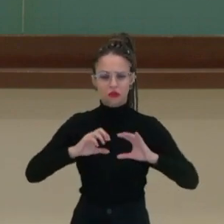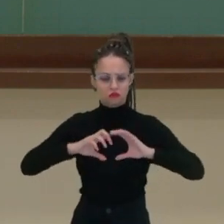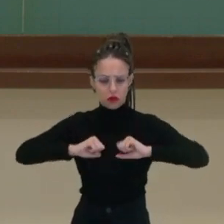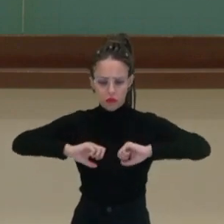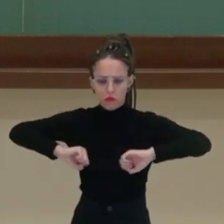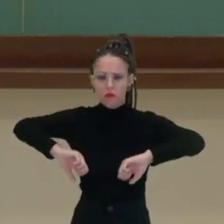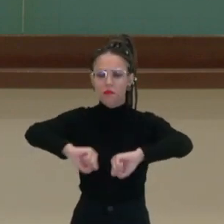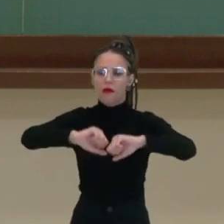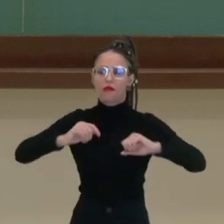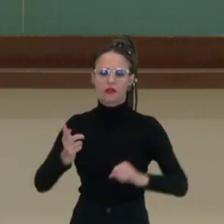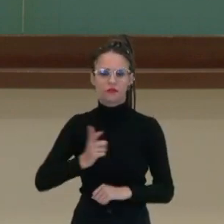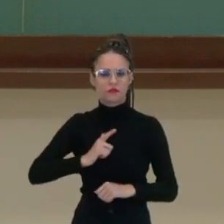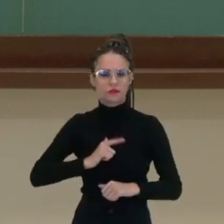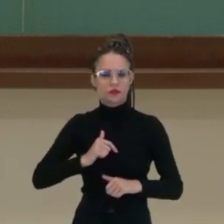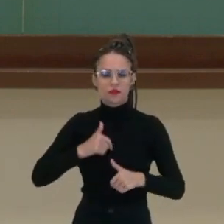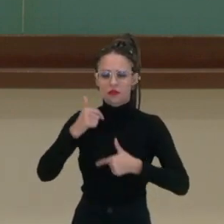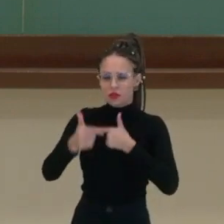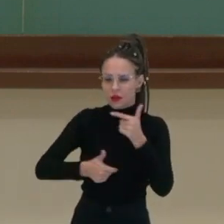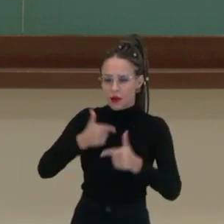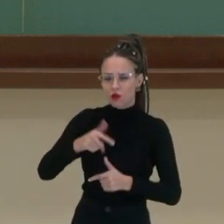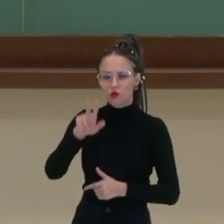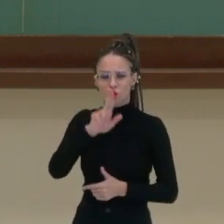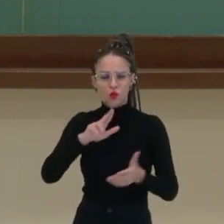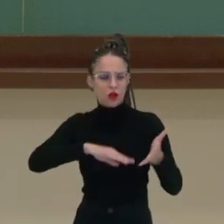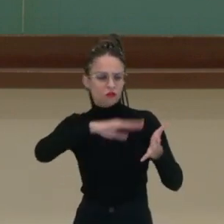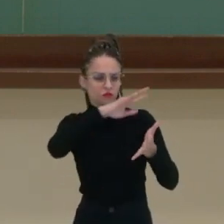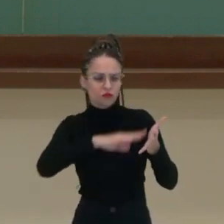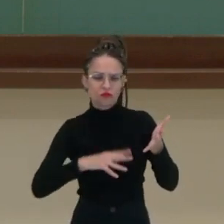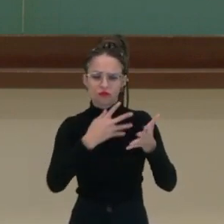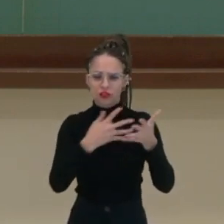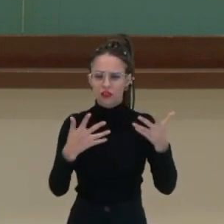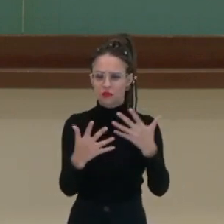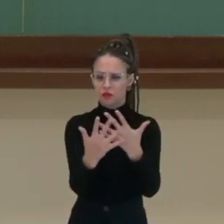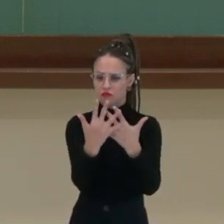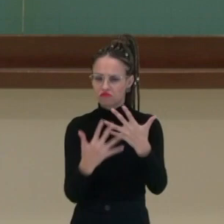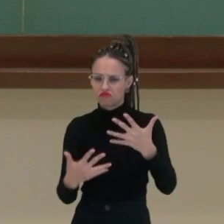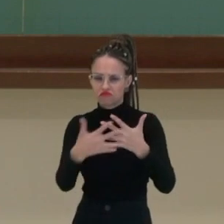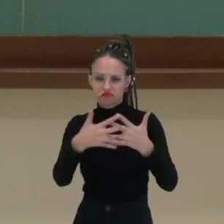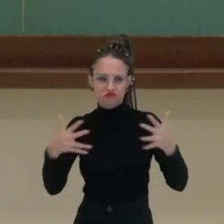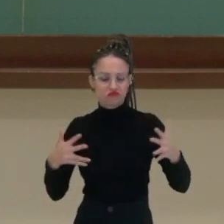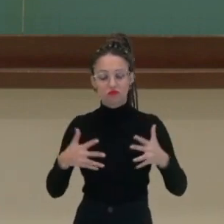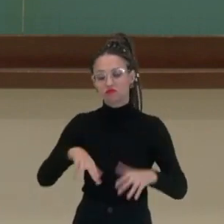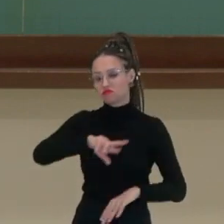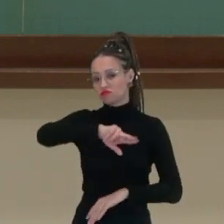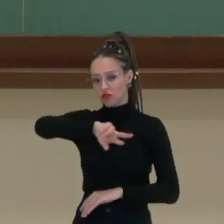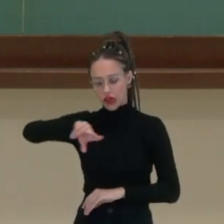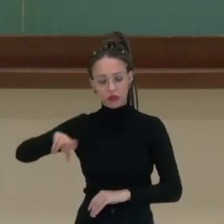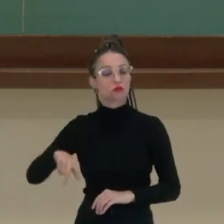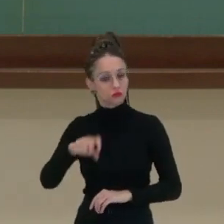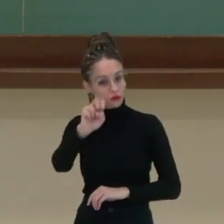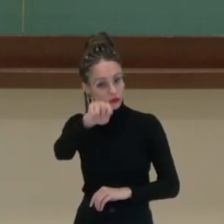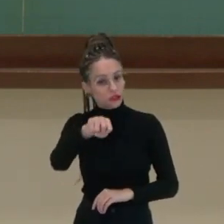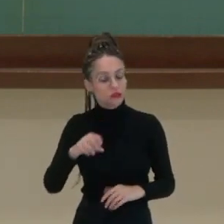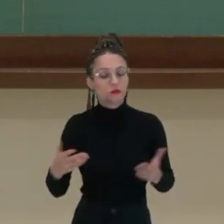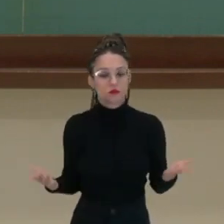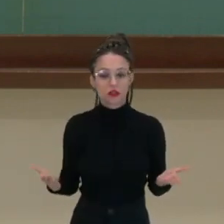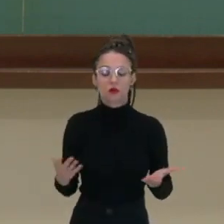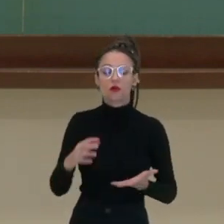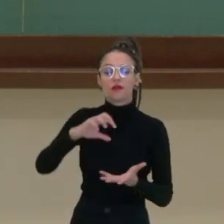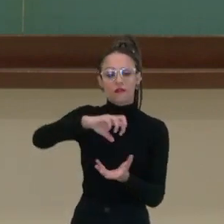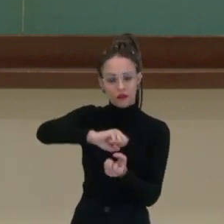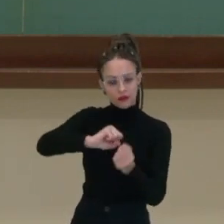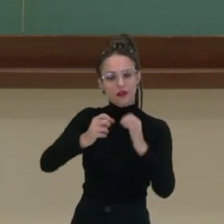Cerâmica, trabalho com vime, e aí a gente vai falar sobre alguns trabalhos assim, é muito interessante. Então sim, né, o